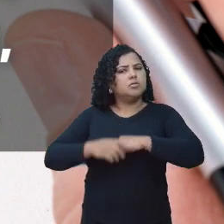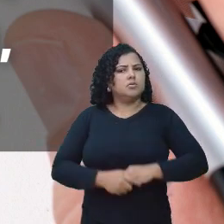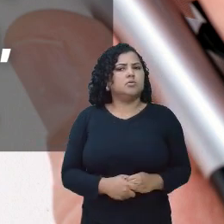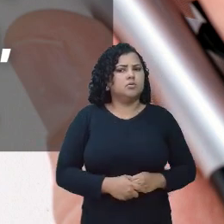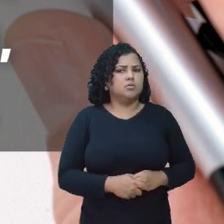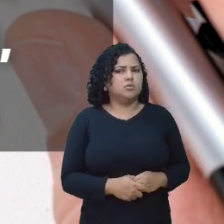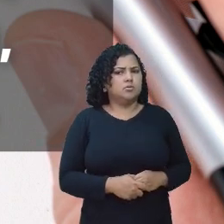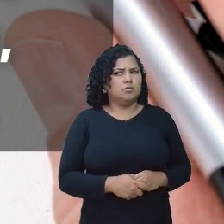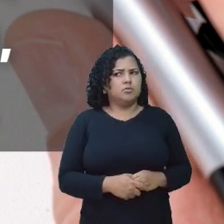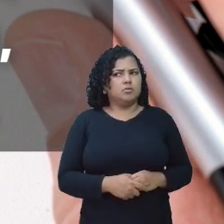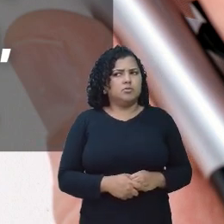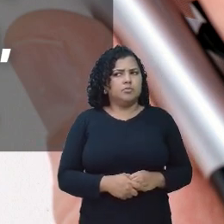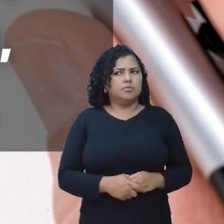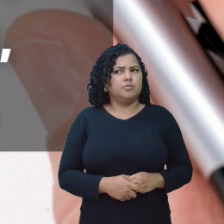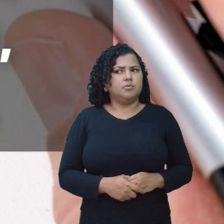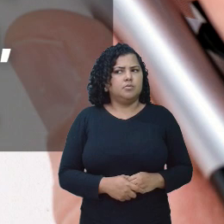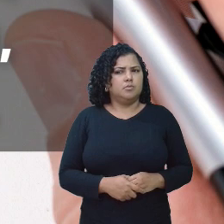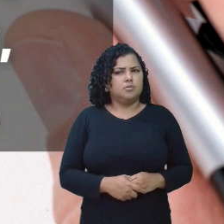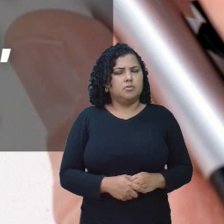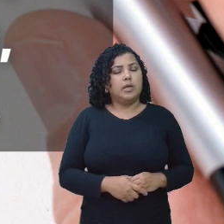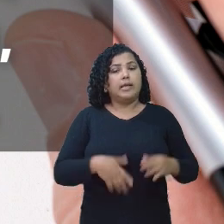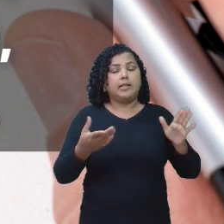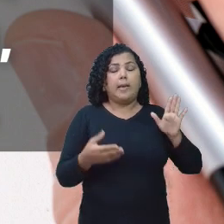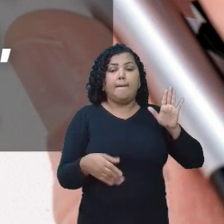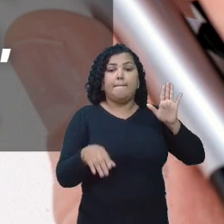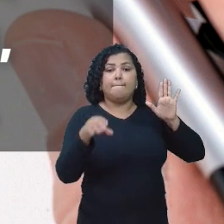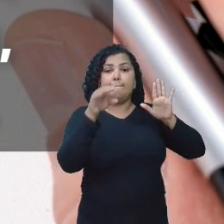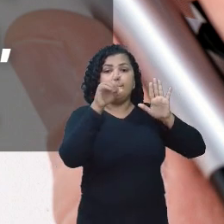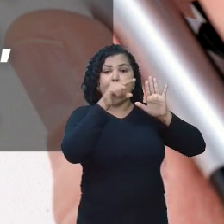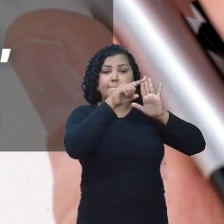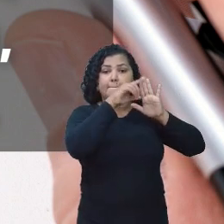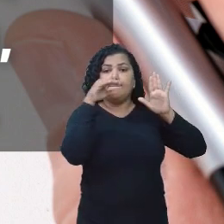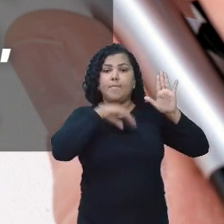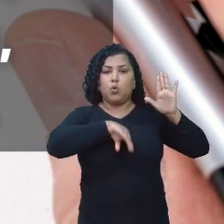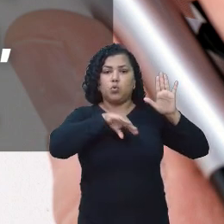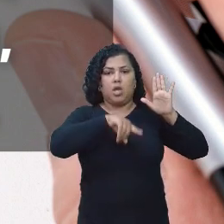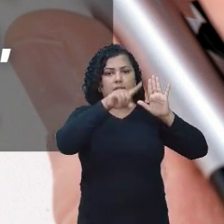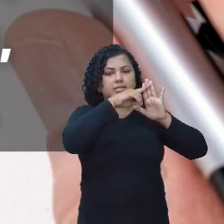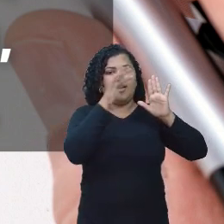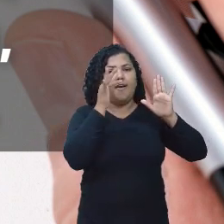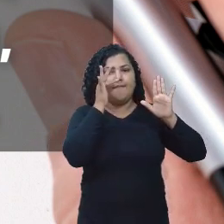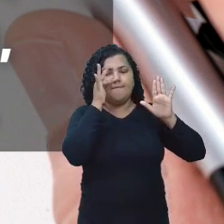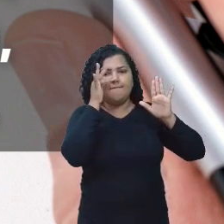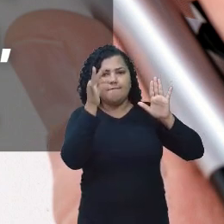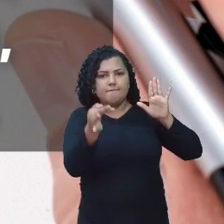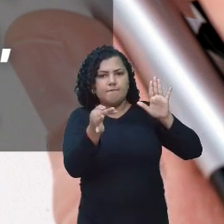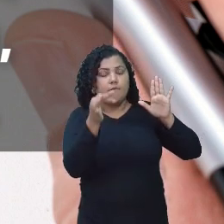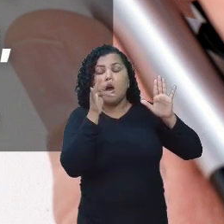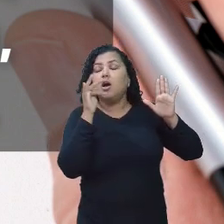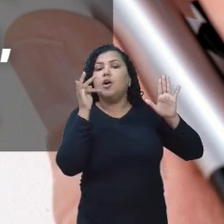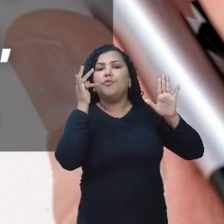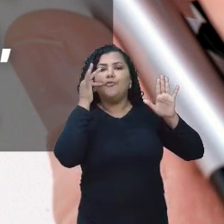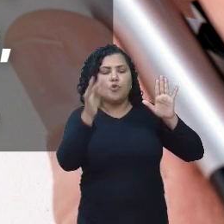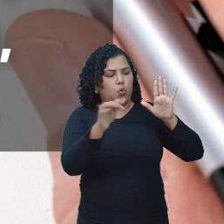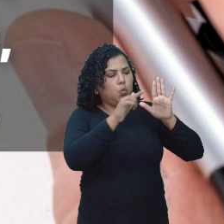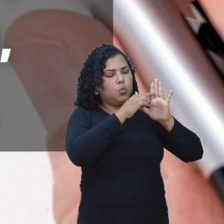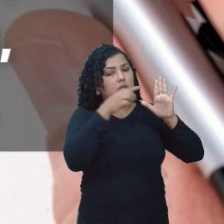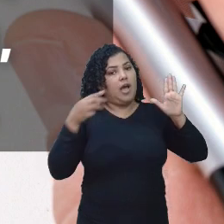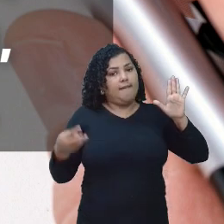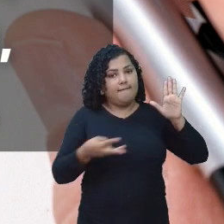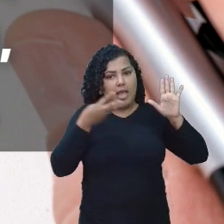Oil. Em português, né? Frutas, que no inglês não tem plural.